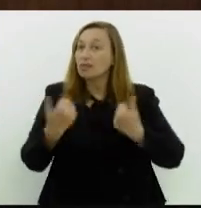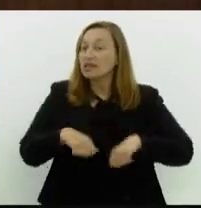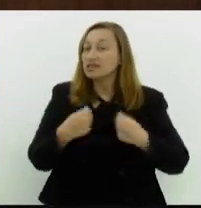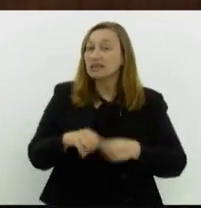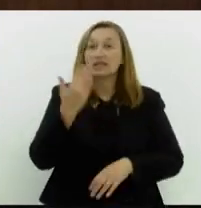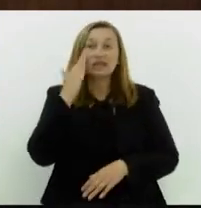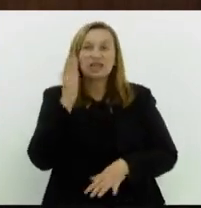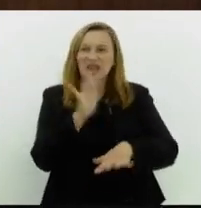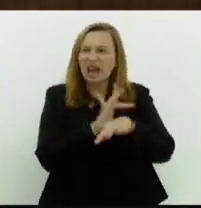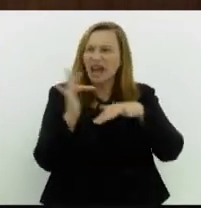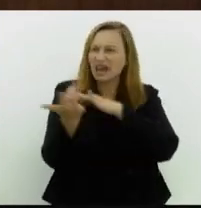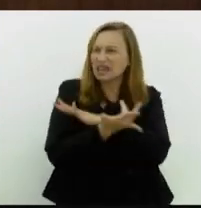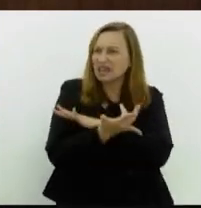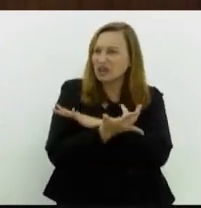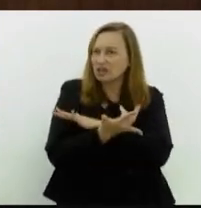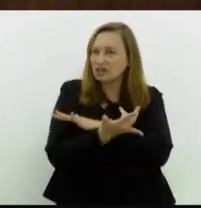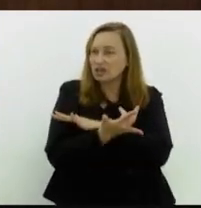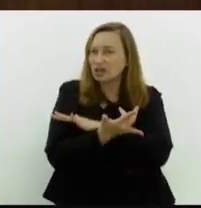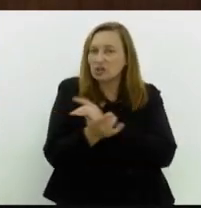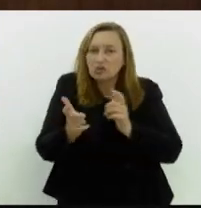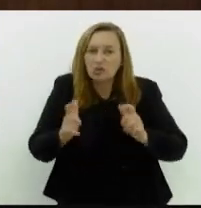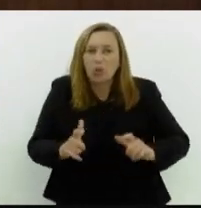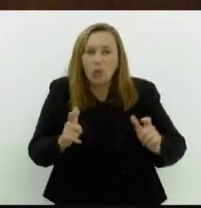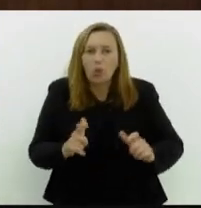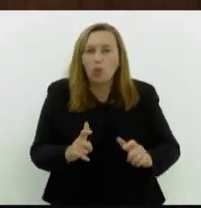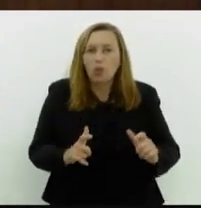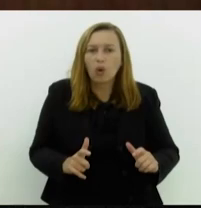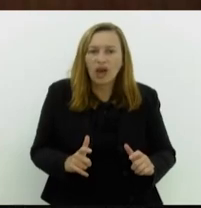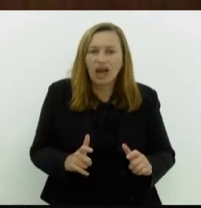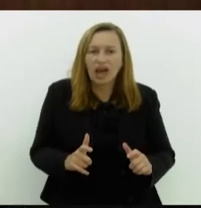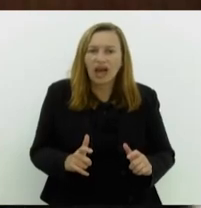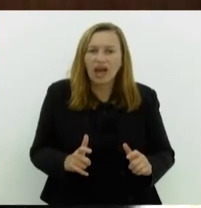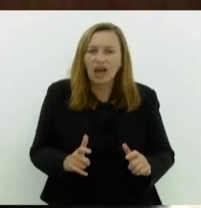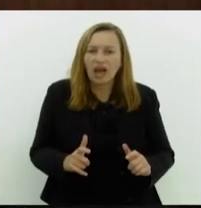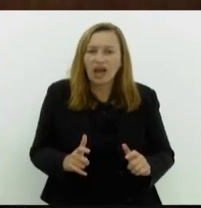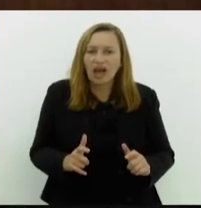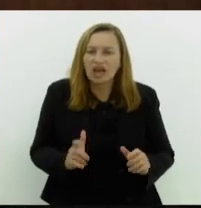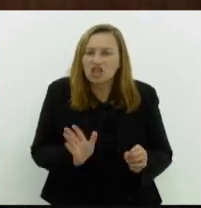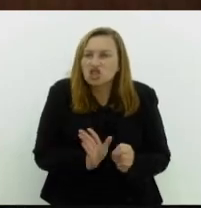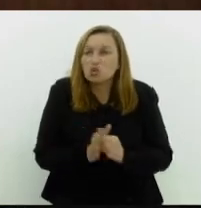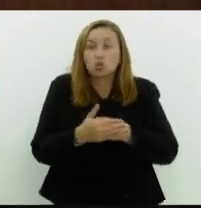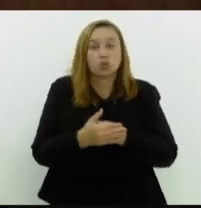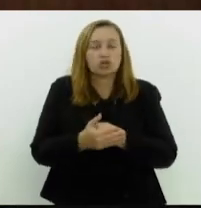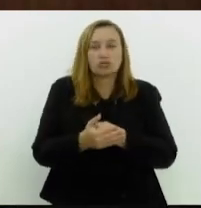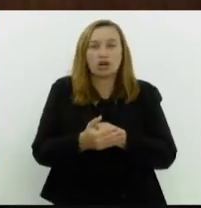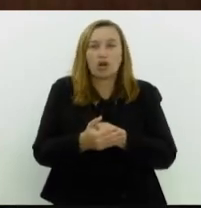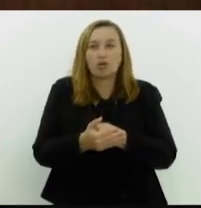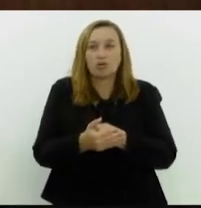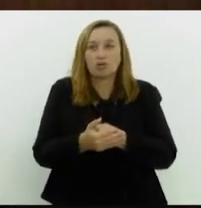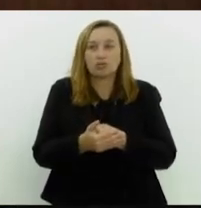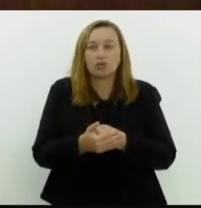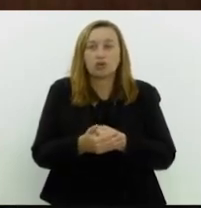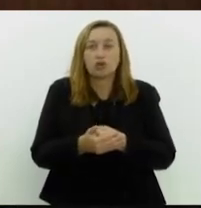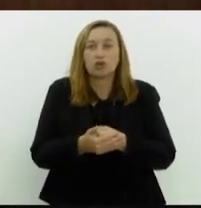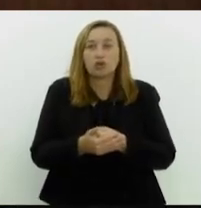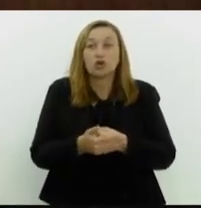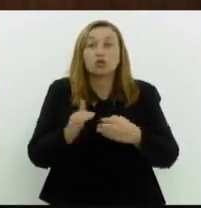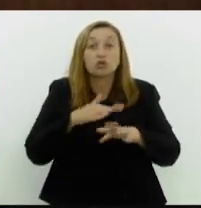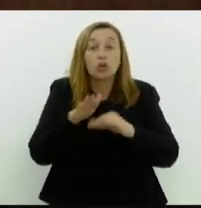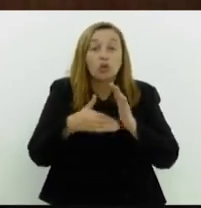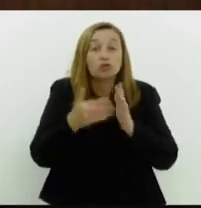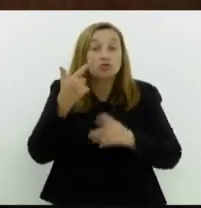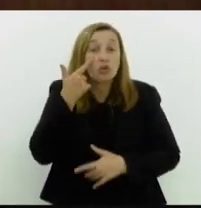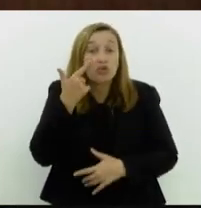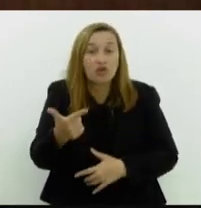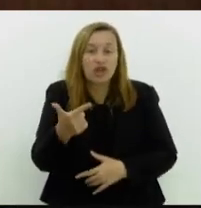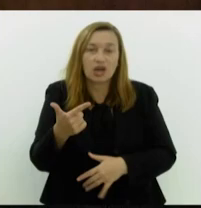sociais não é terra sem dono, não é terra sem lei, que os crimes serão punidos. E